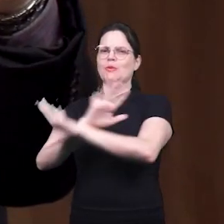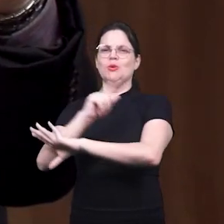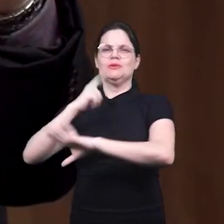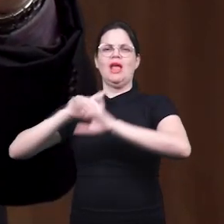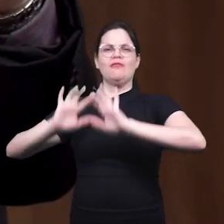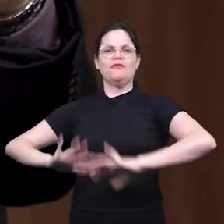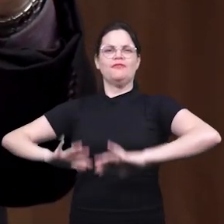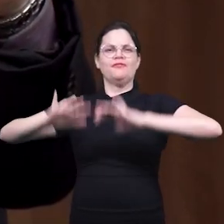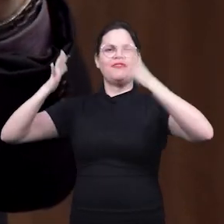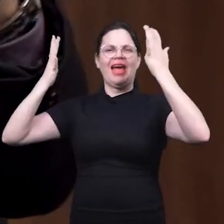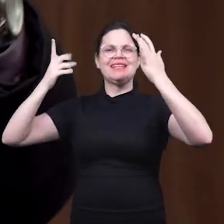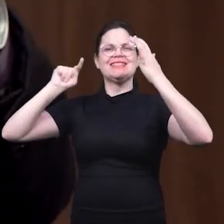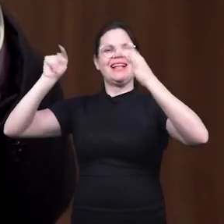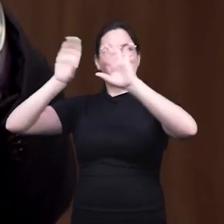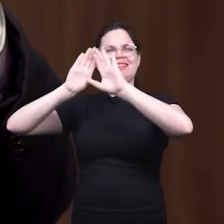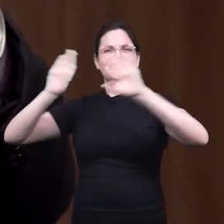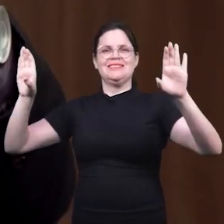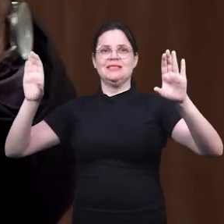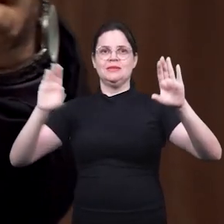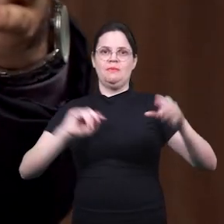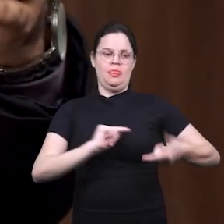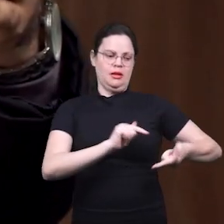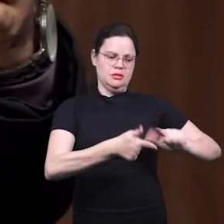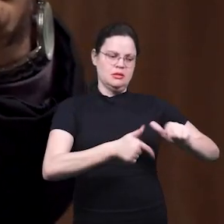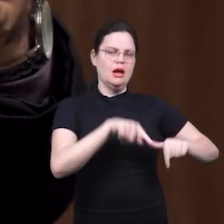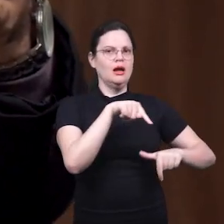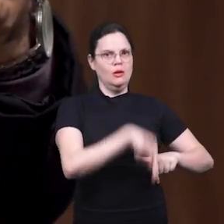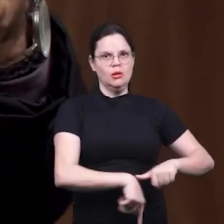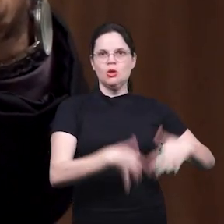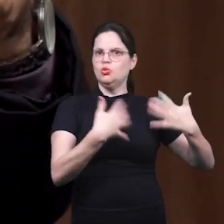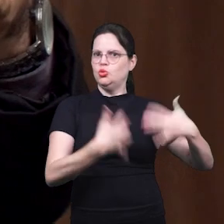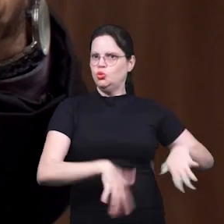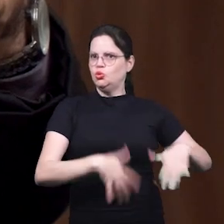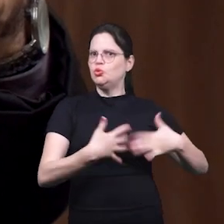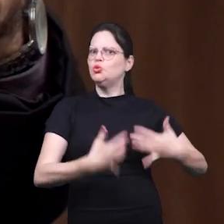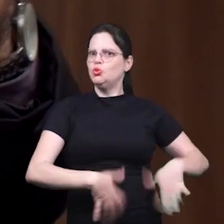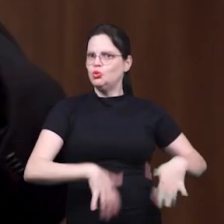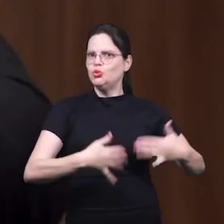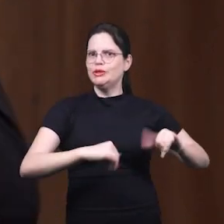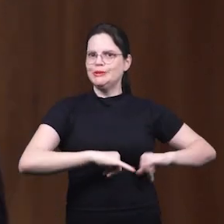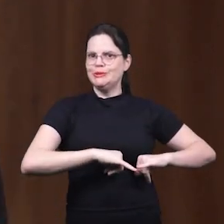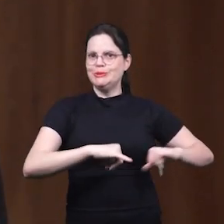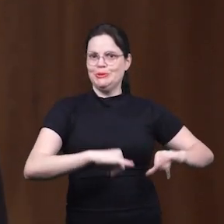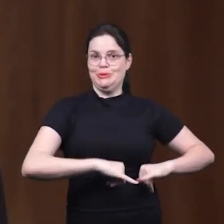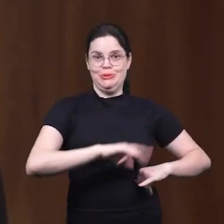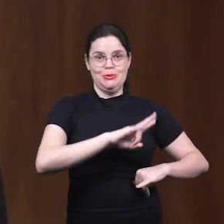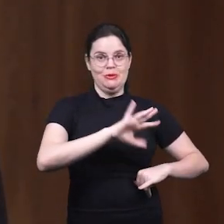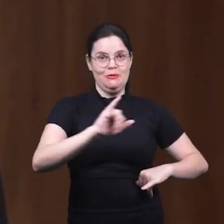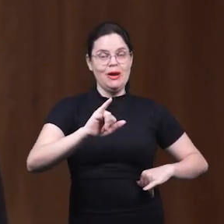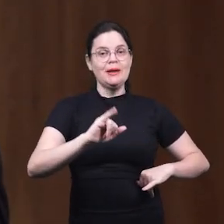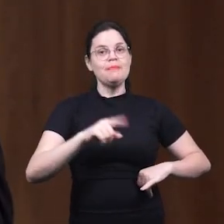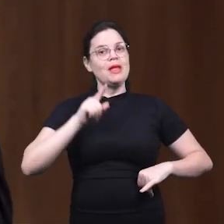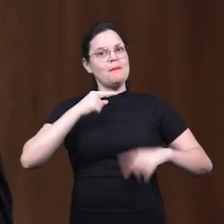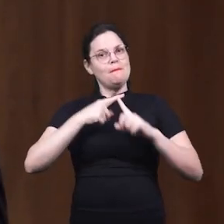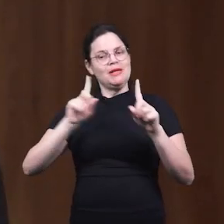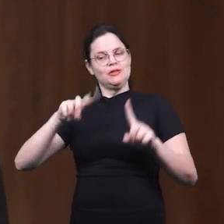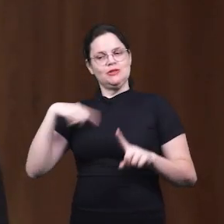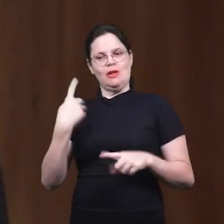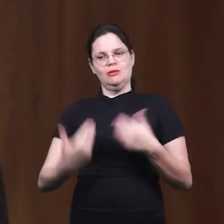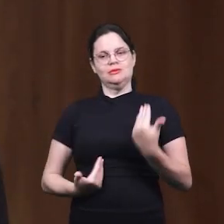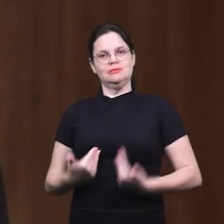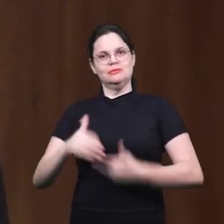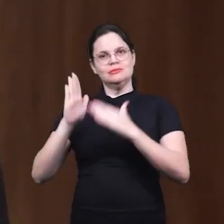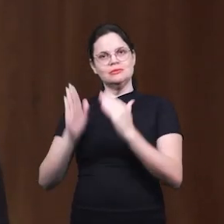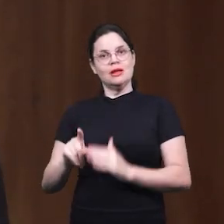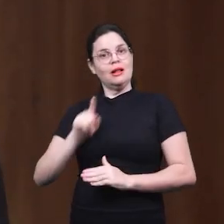do Cordeiro. Israel passará por uma grande provação. E agora sim, nós vemos o que